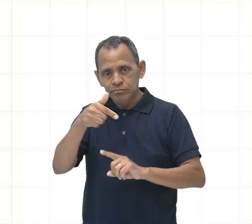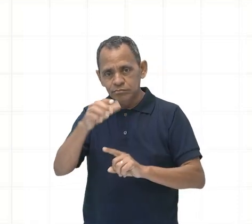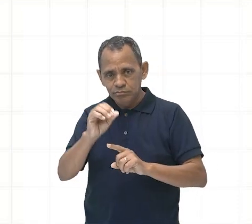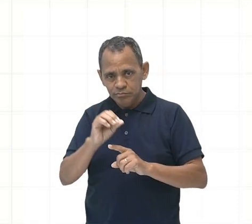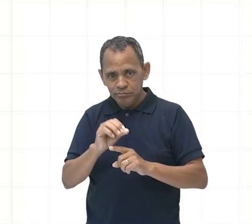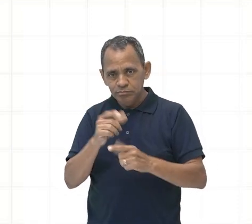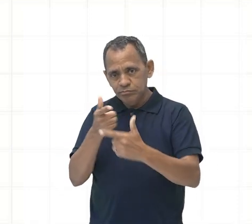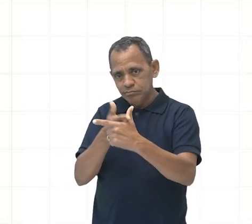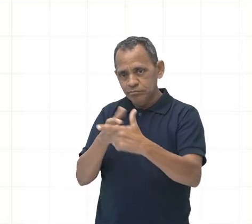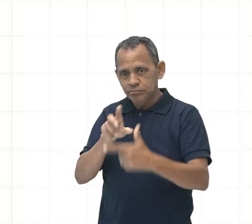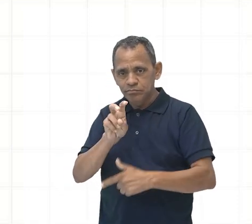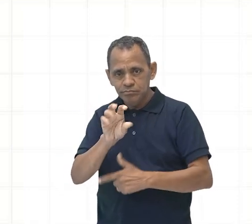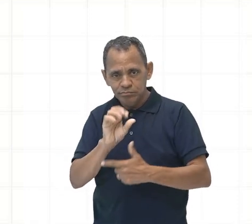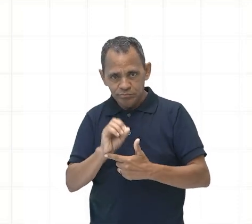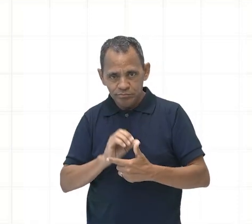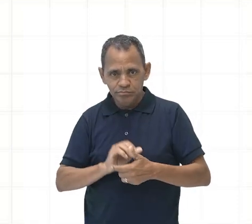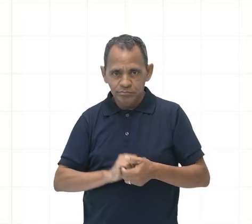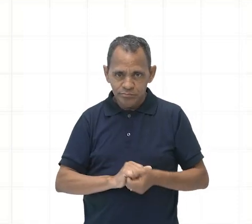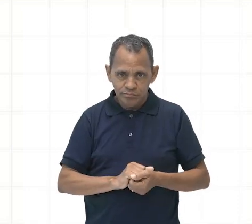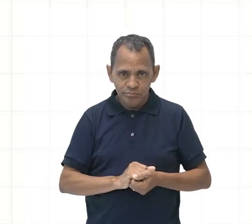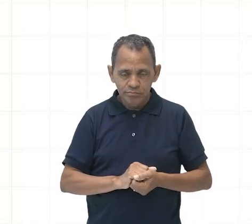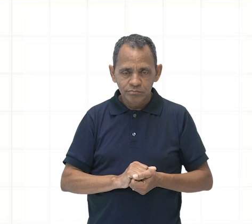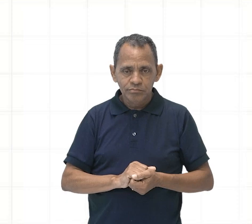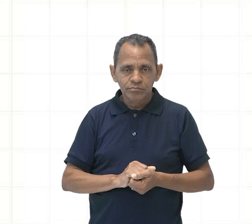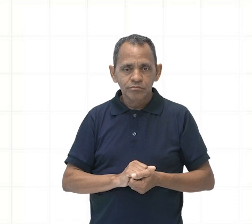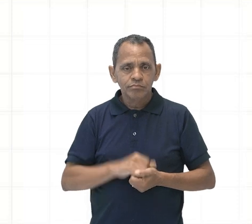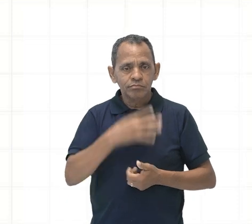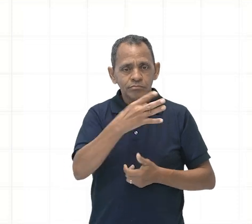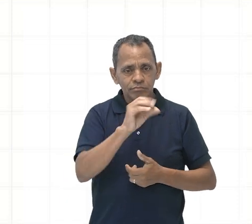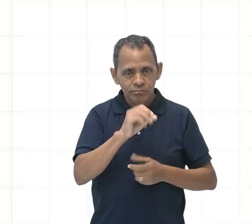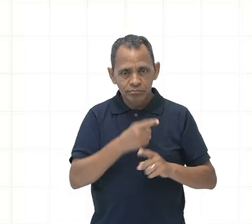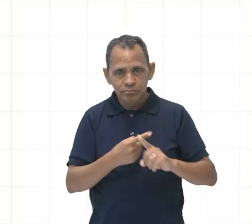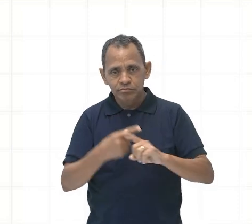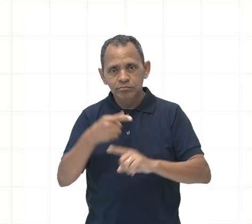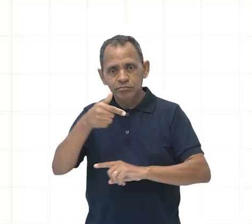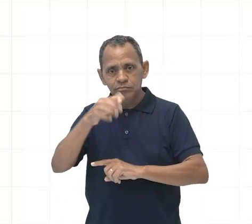dividido por 50. Então, 40 vezes 70 dá